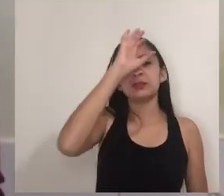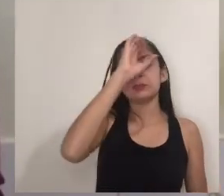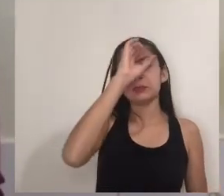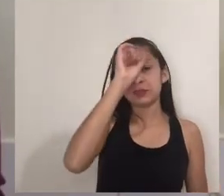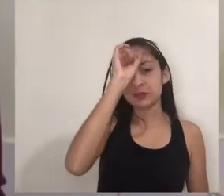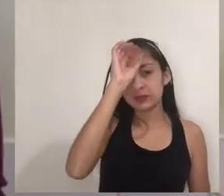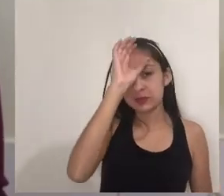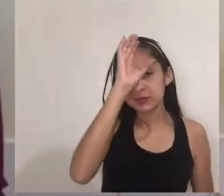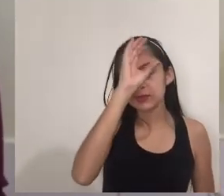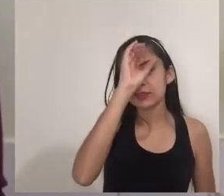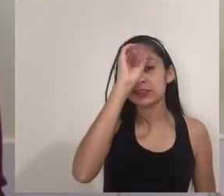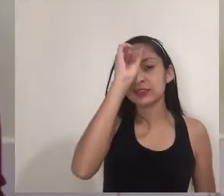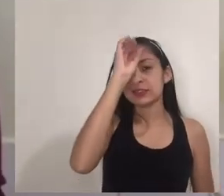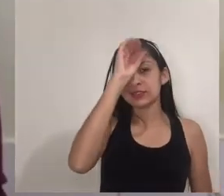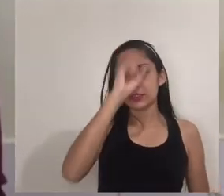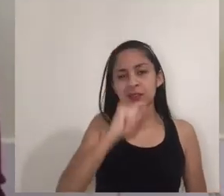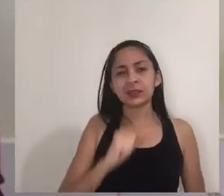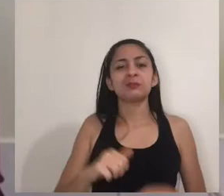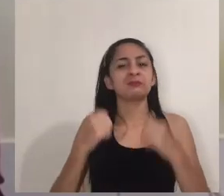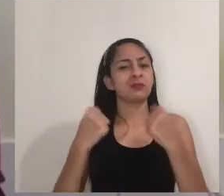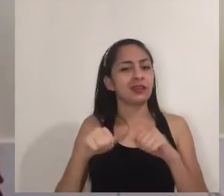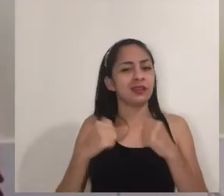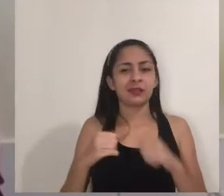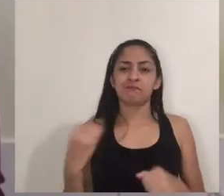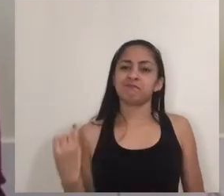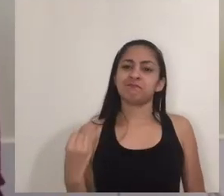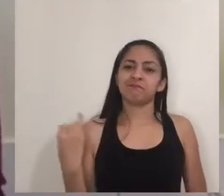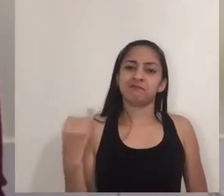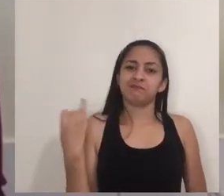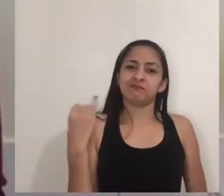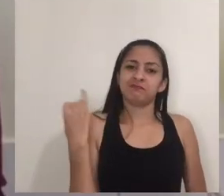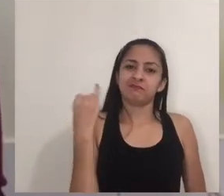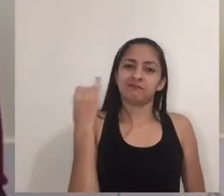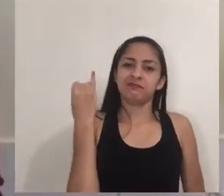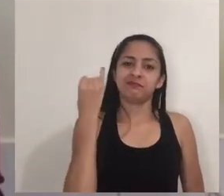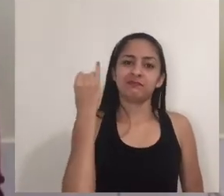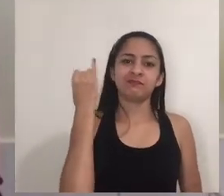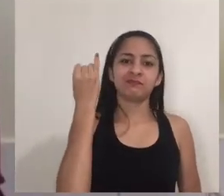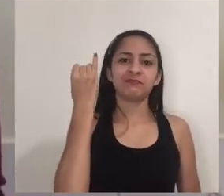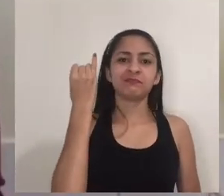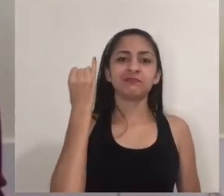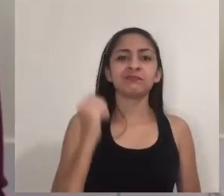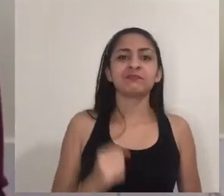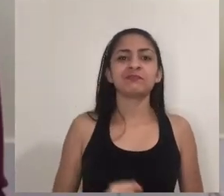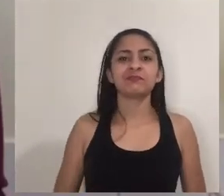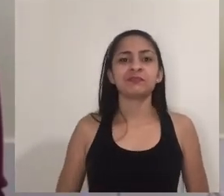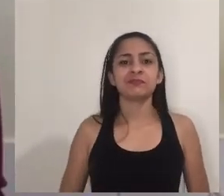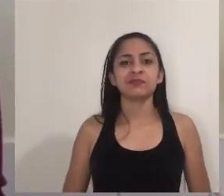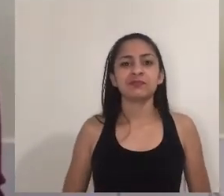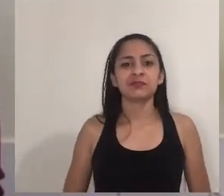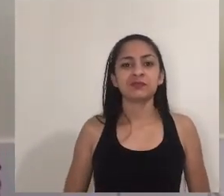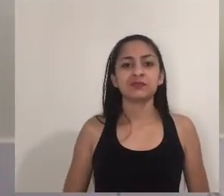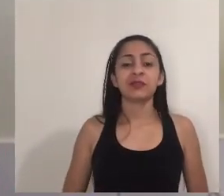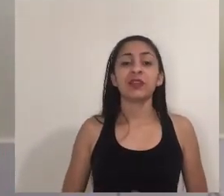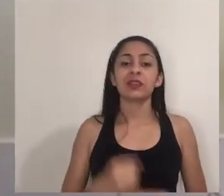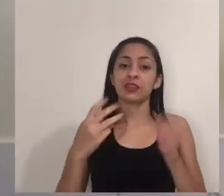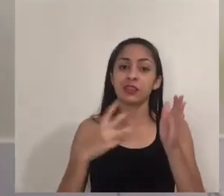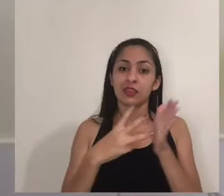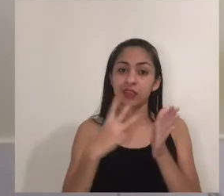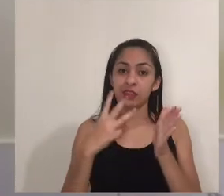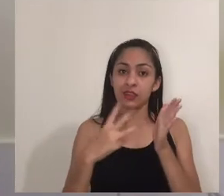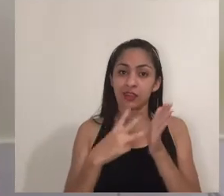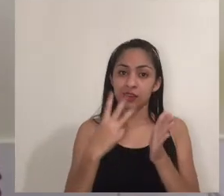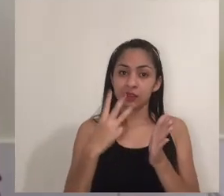aprendizados, todos esses conhecimentos que nós adquirimos quando passamos perseverantes pelas provações. E em